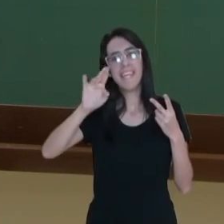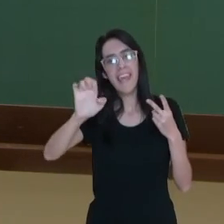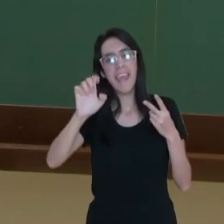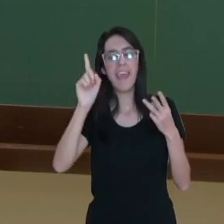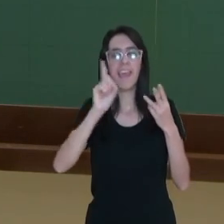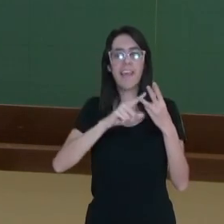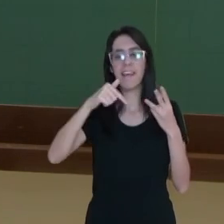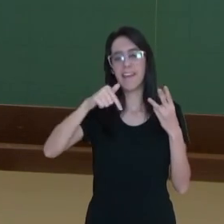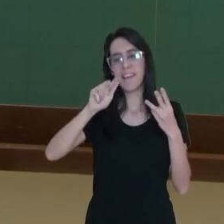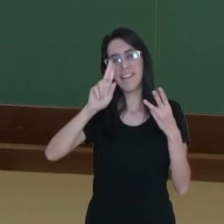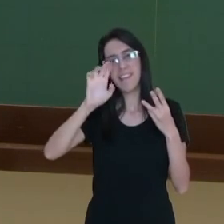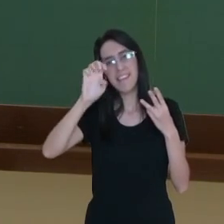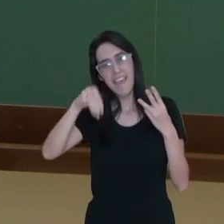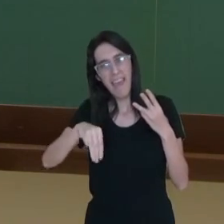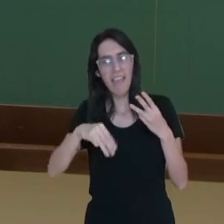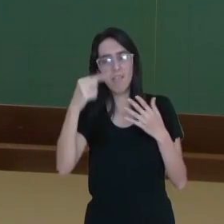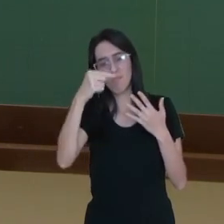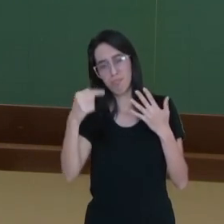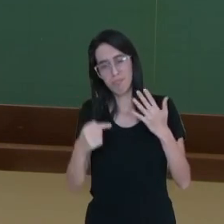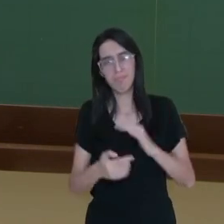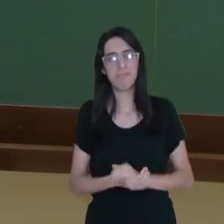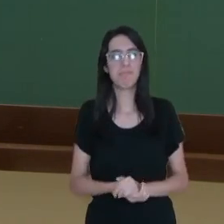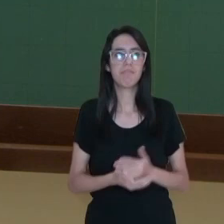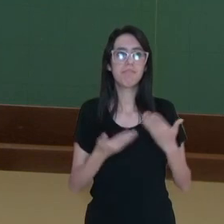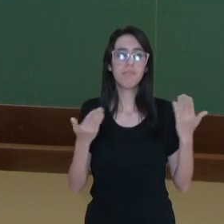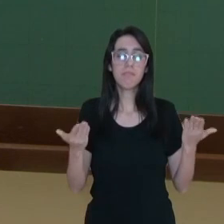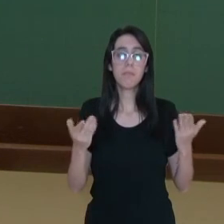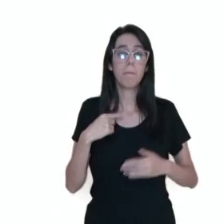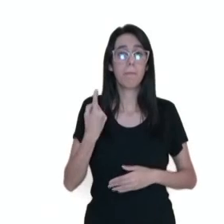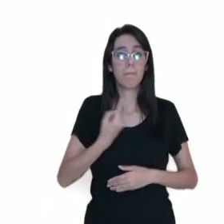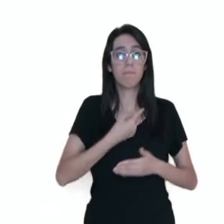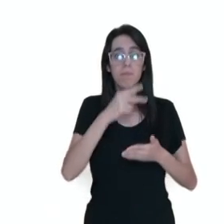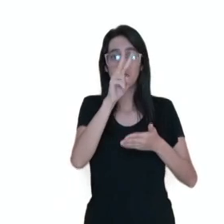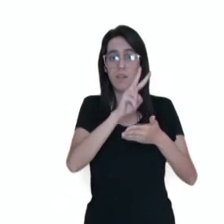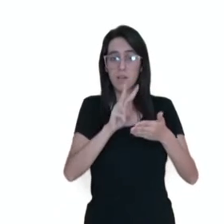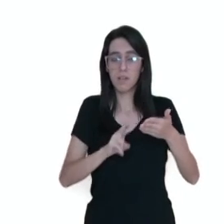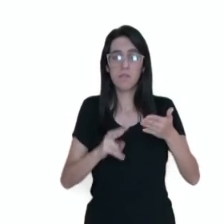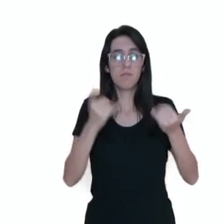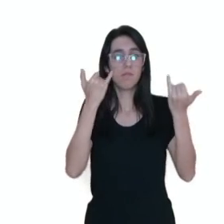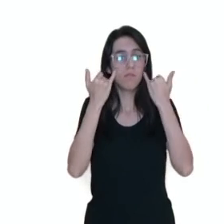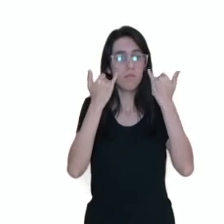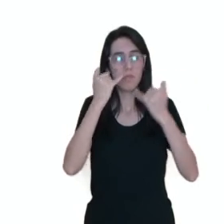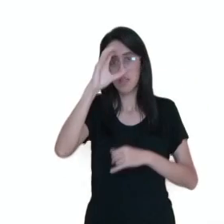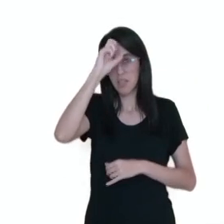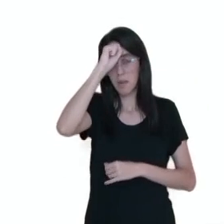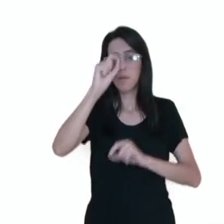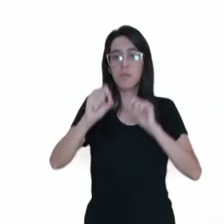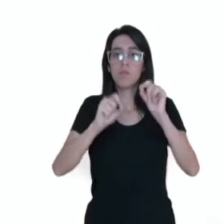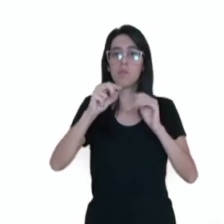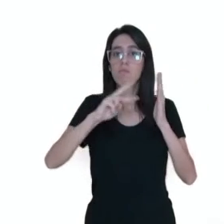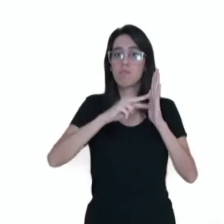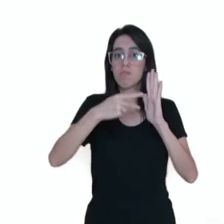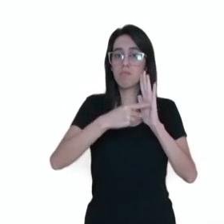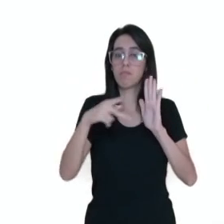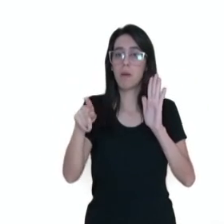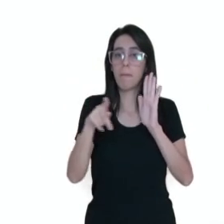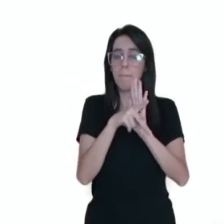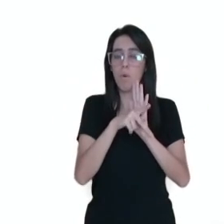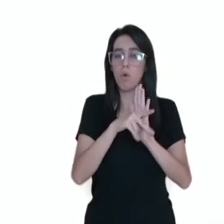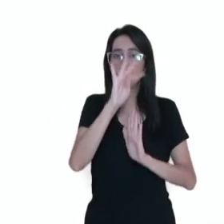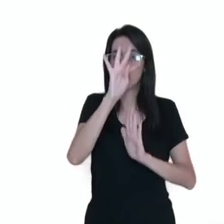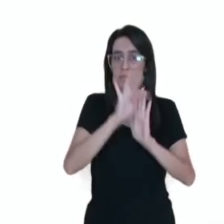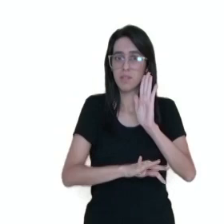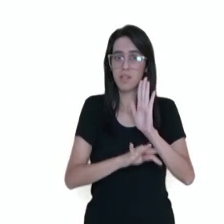repetição no texto. Vamos retomar. Lemos uma notícia, percebemos o efeito de sentido decorrente da exploração